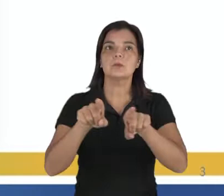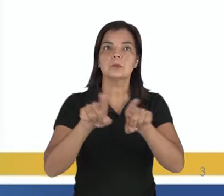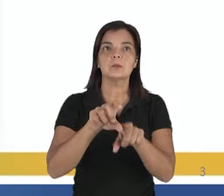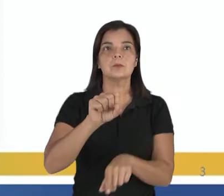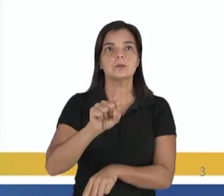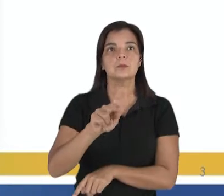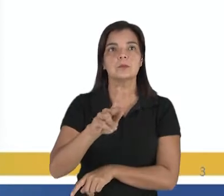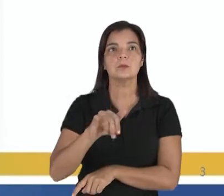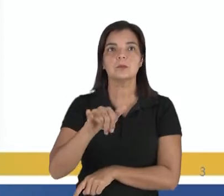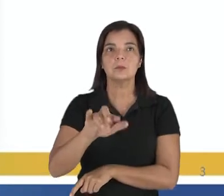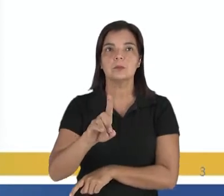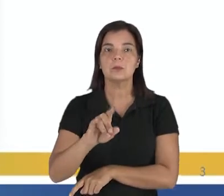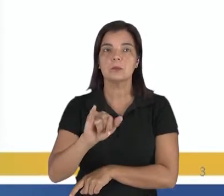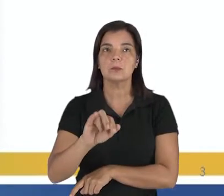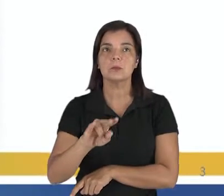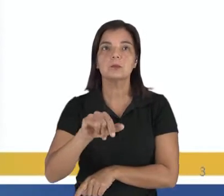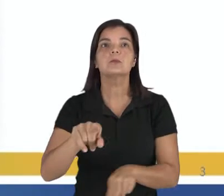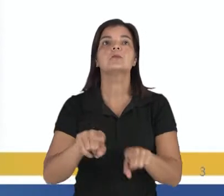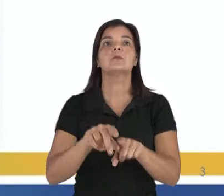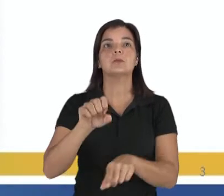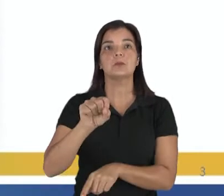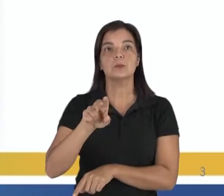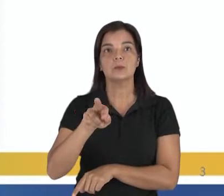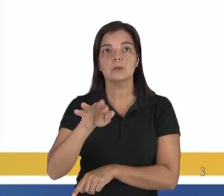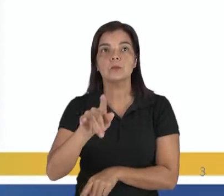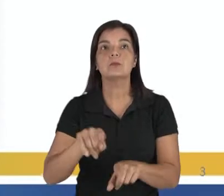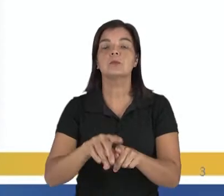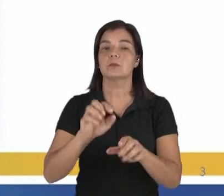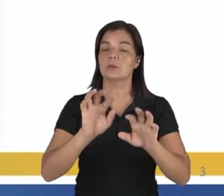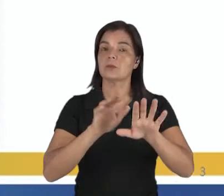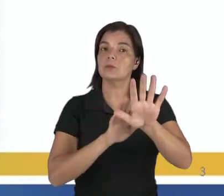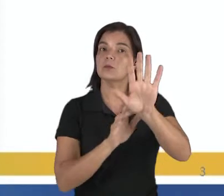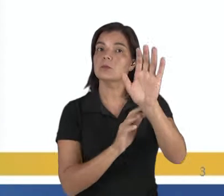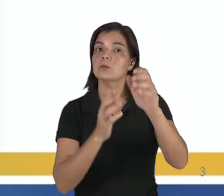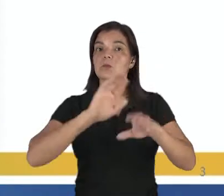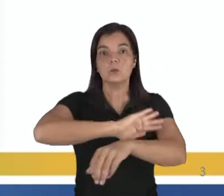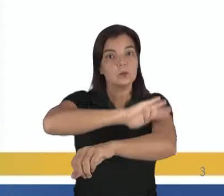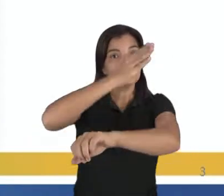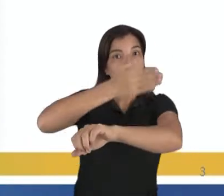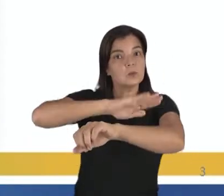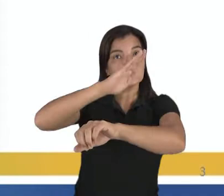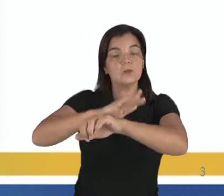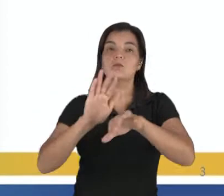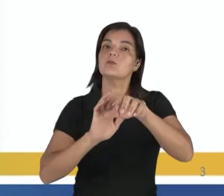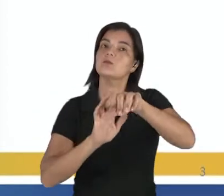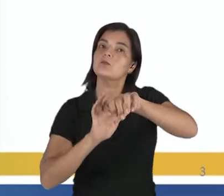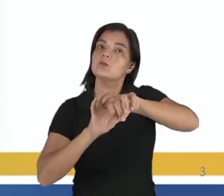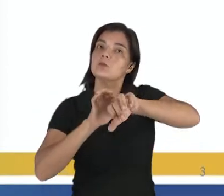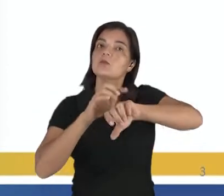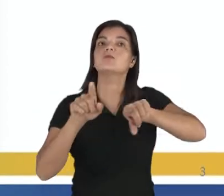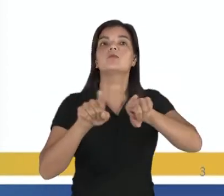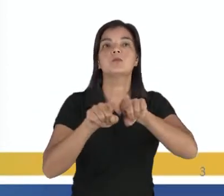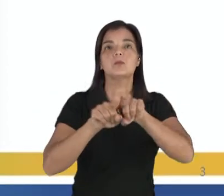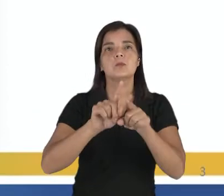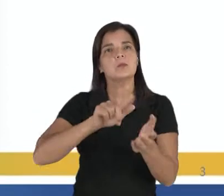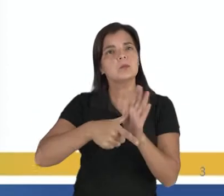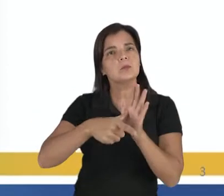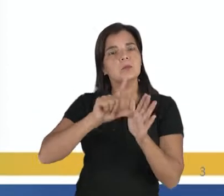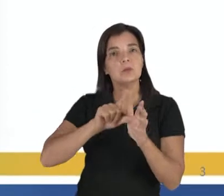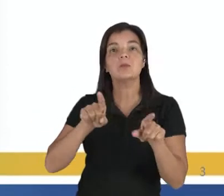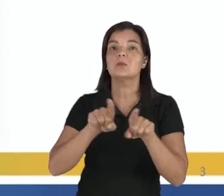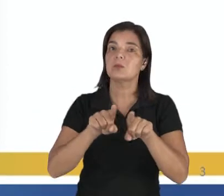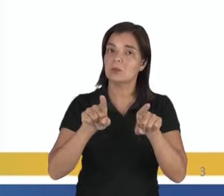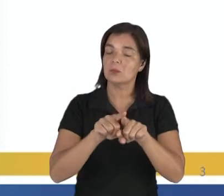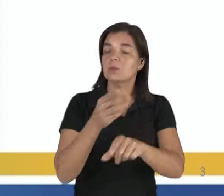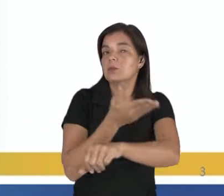como skydiving, surf, alpinismo, montanhismo e etc., né? Que antes eram